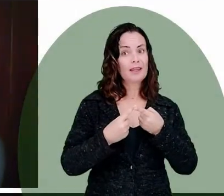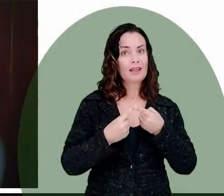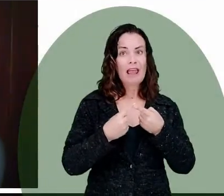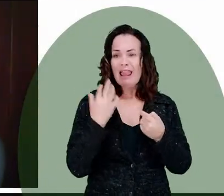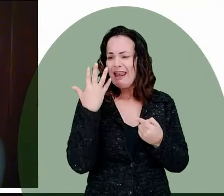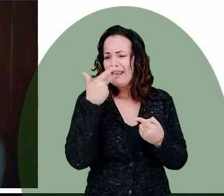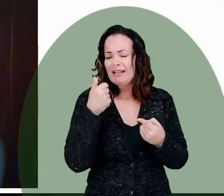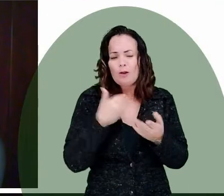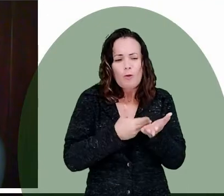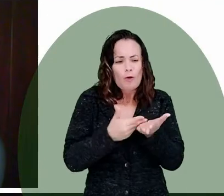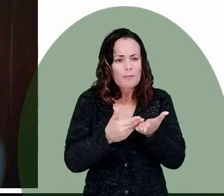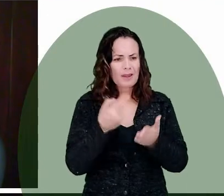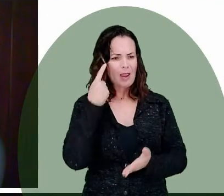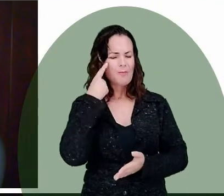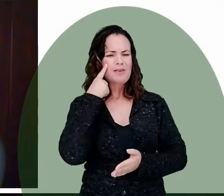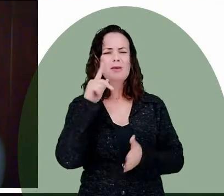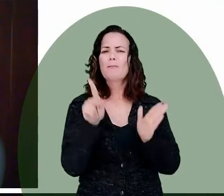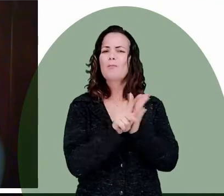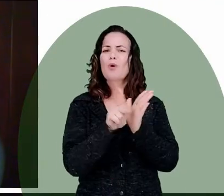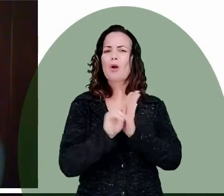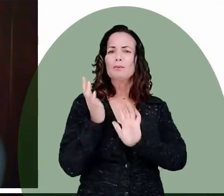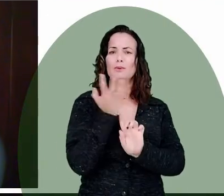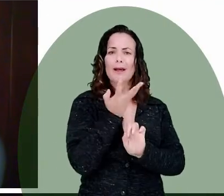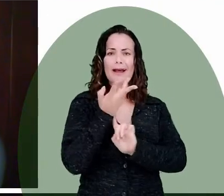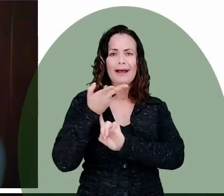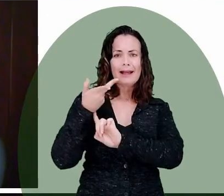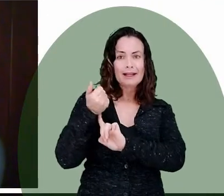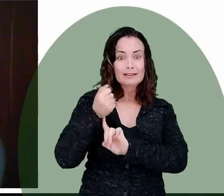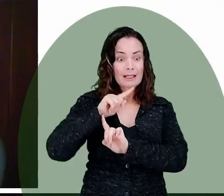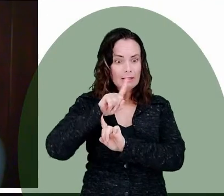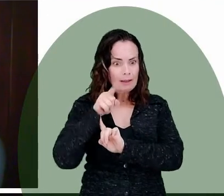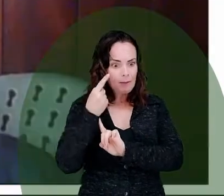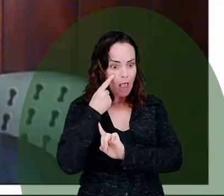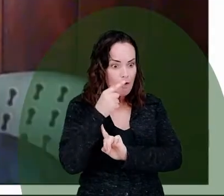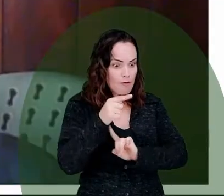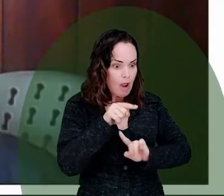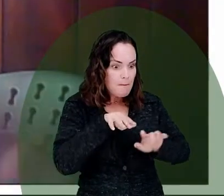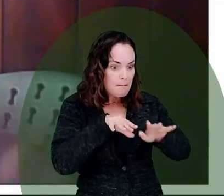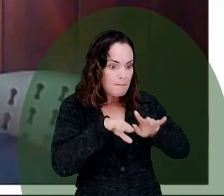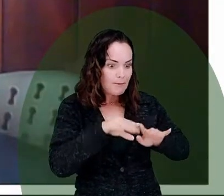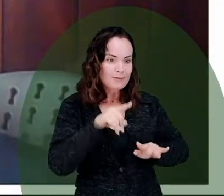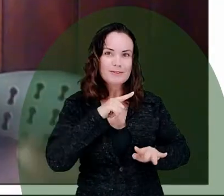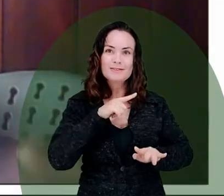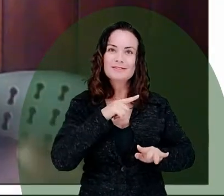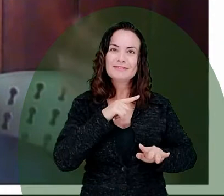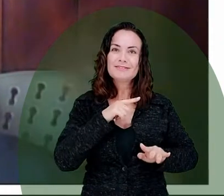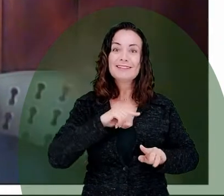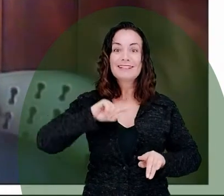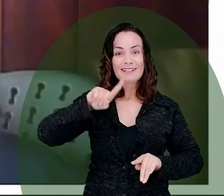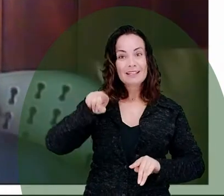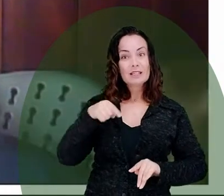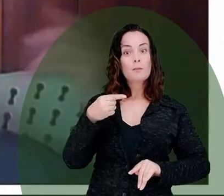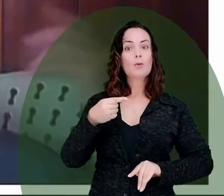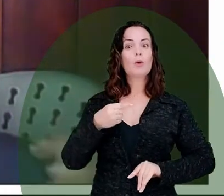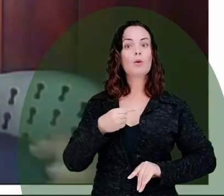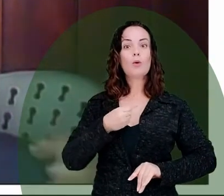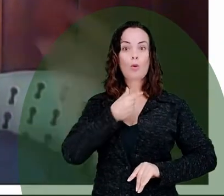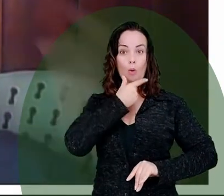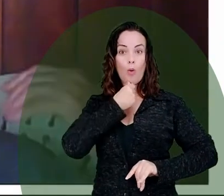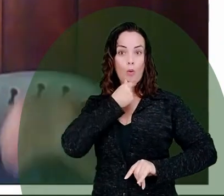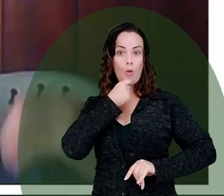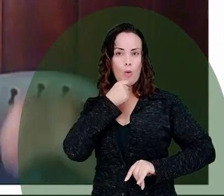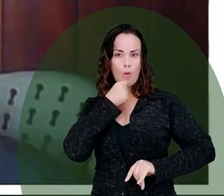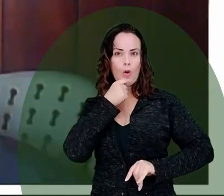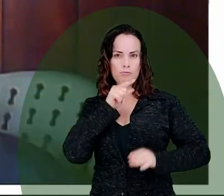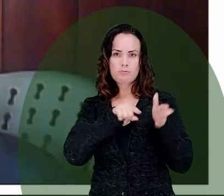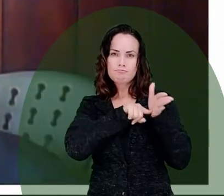alguma coisa artesanal, não era bicho, até que eu vi mexendo. Aí foi atrás, aí foi o biólogo que foi ver e